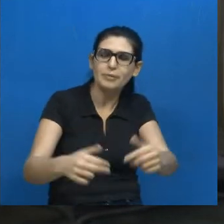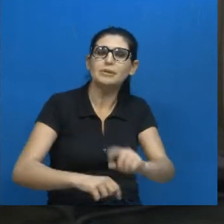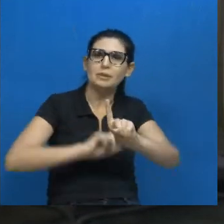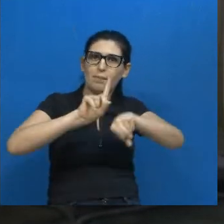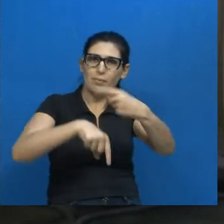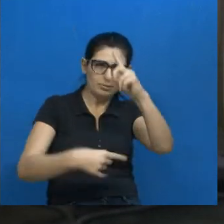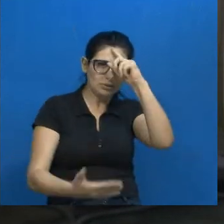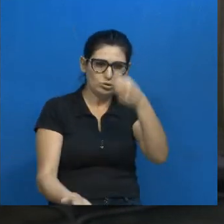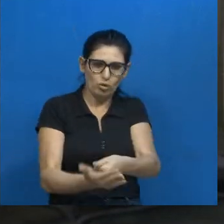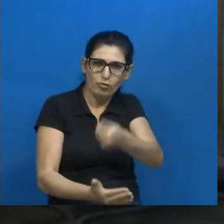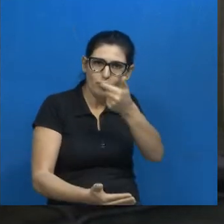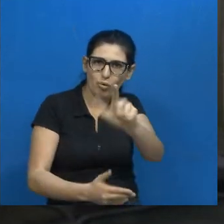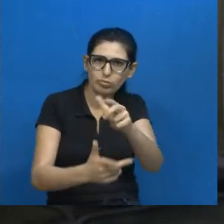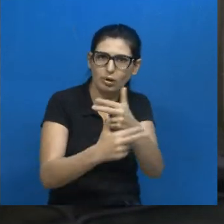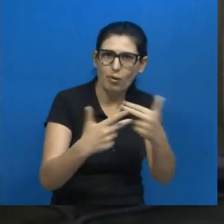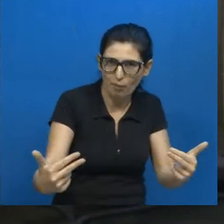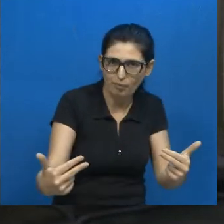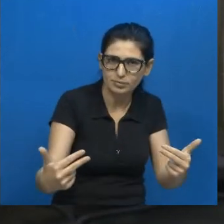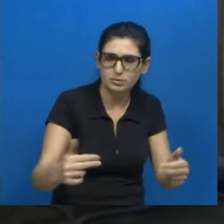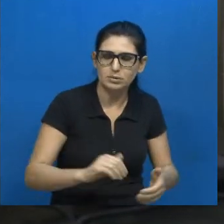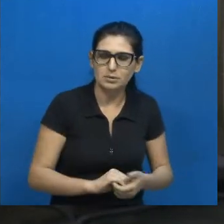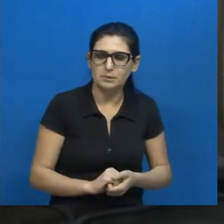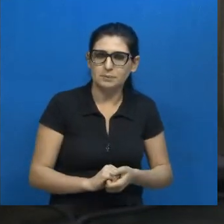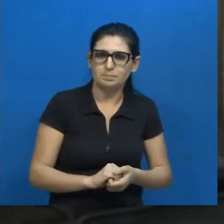que você vai fazer mudanças